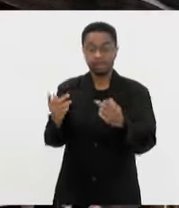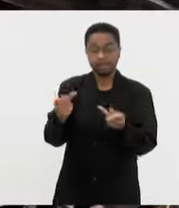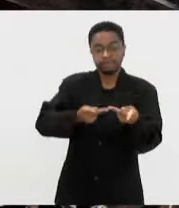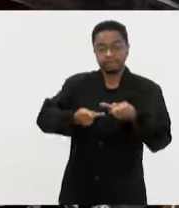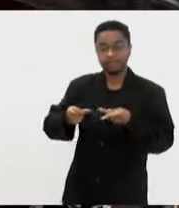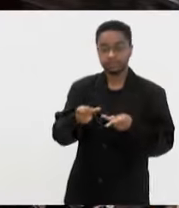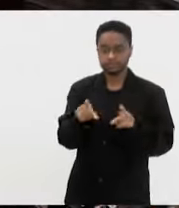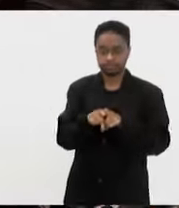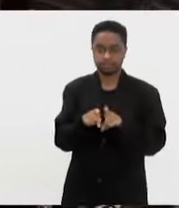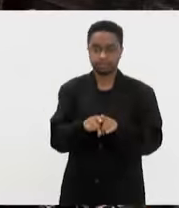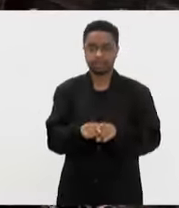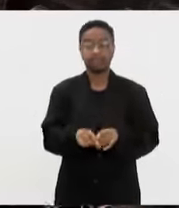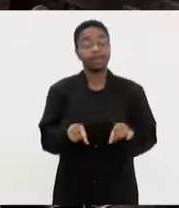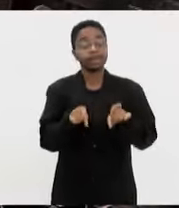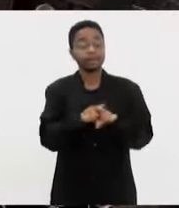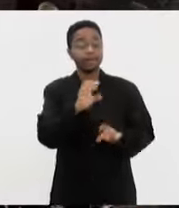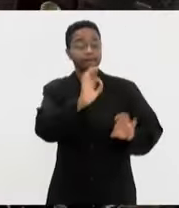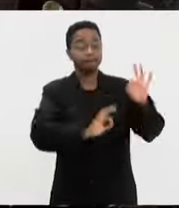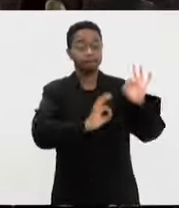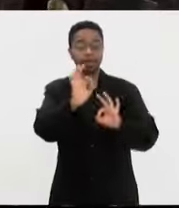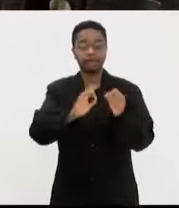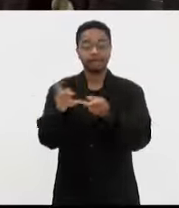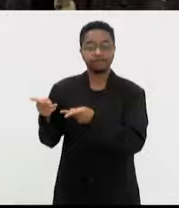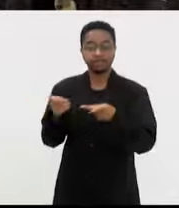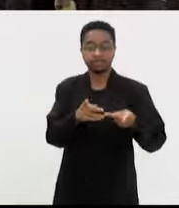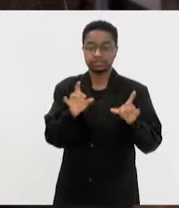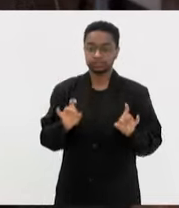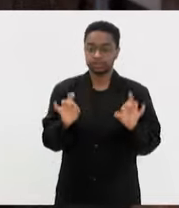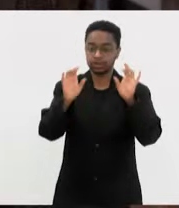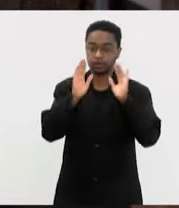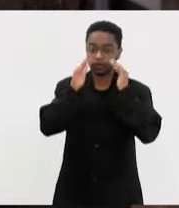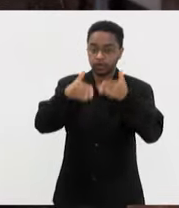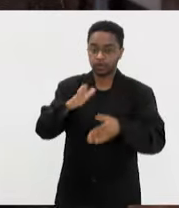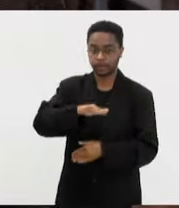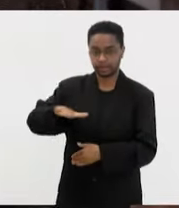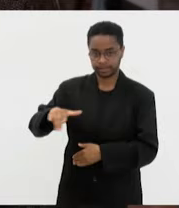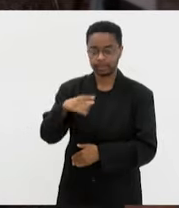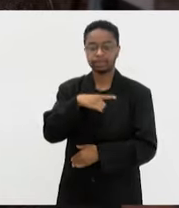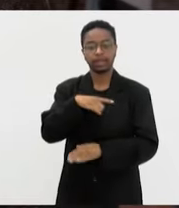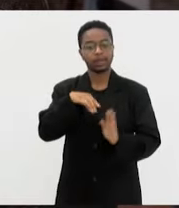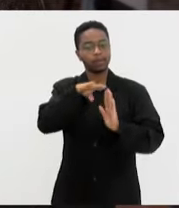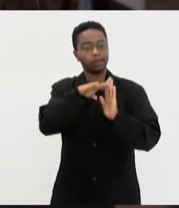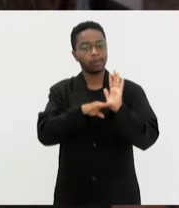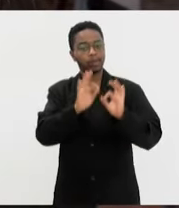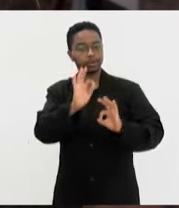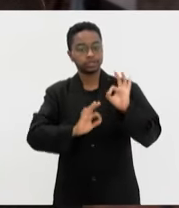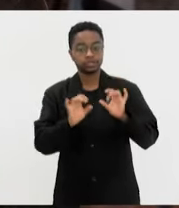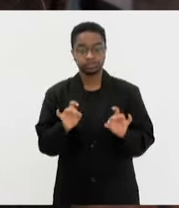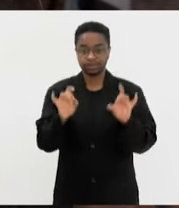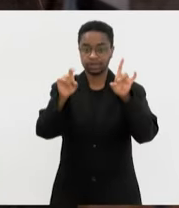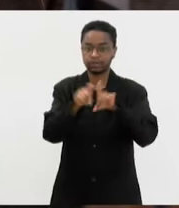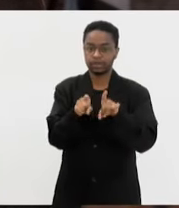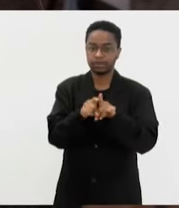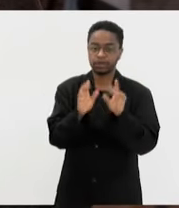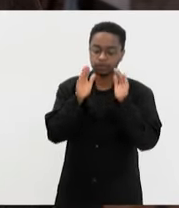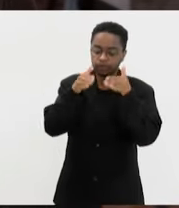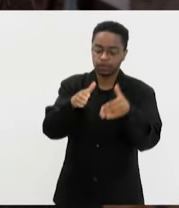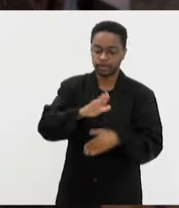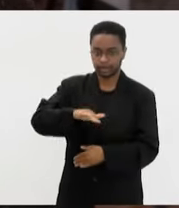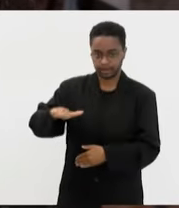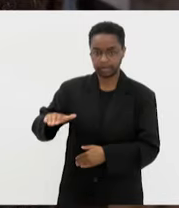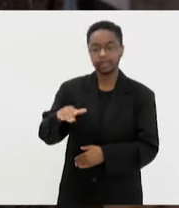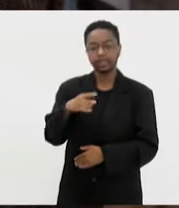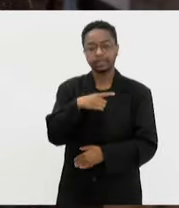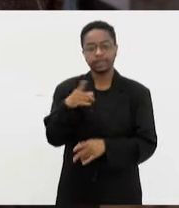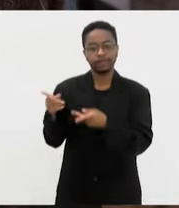para as crianças também foi preparada uma visitação especial. A gente vai ter uma programação especial também para o público infantil, com